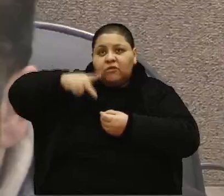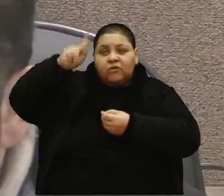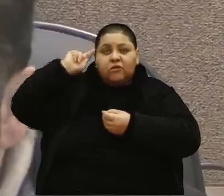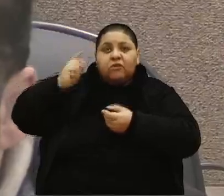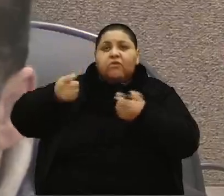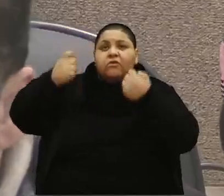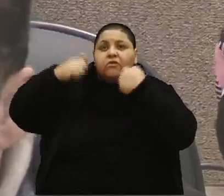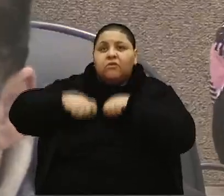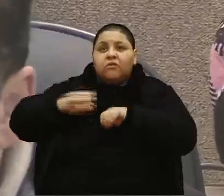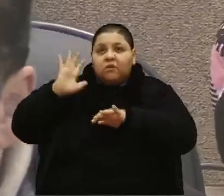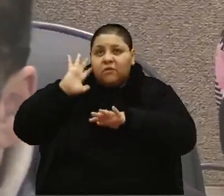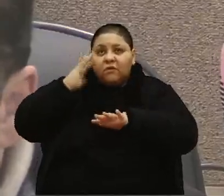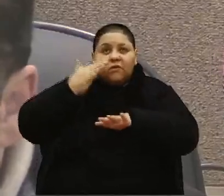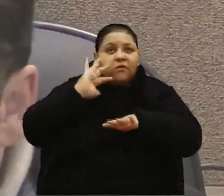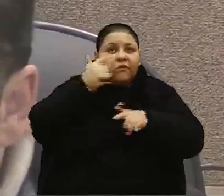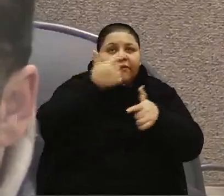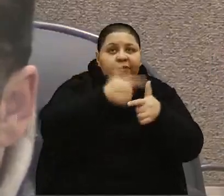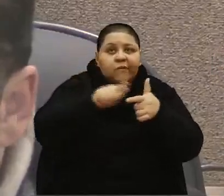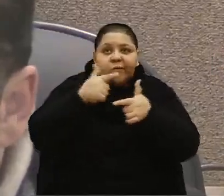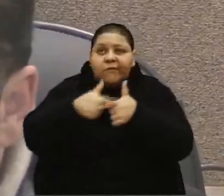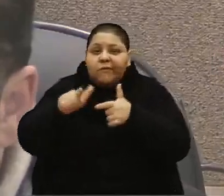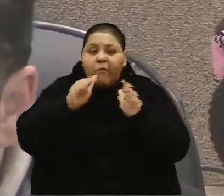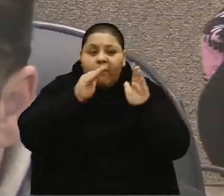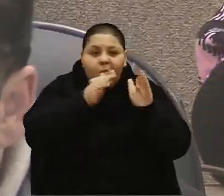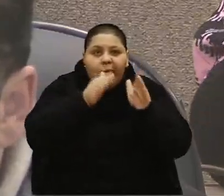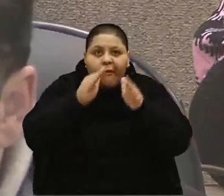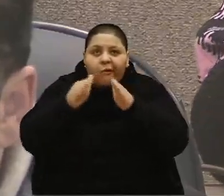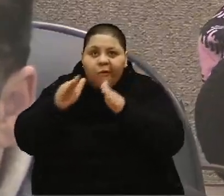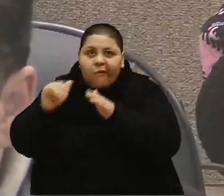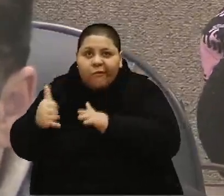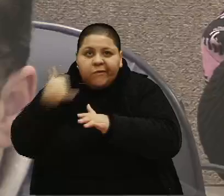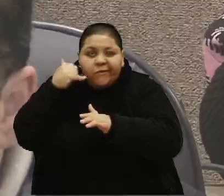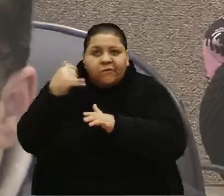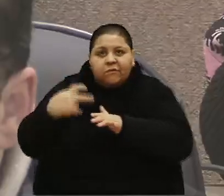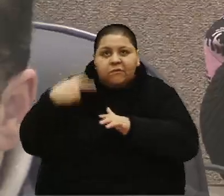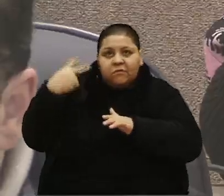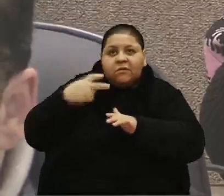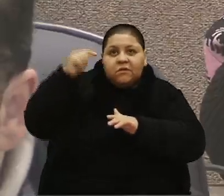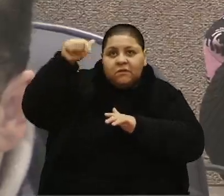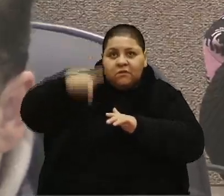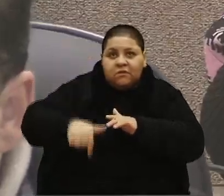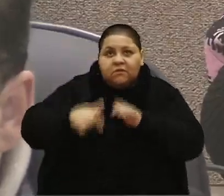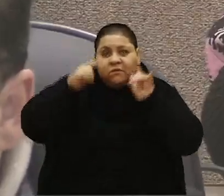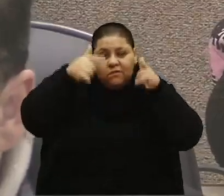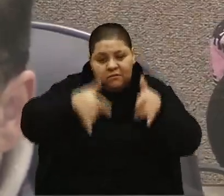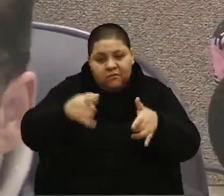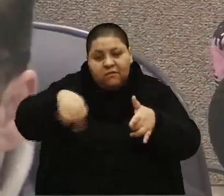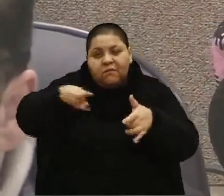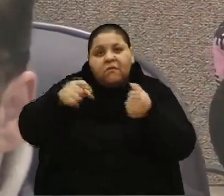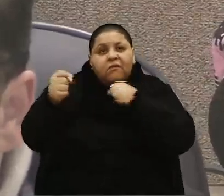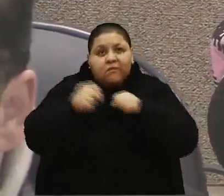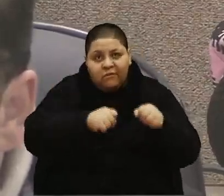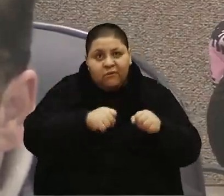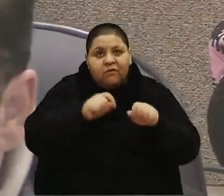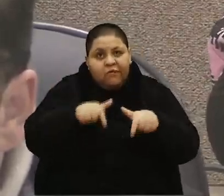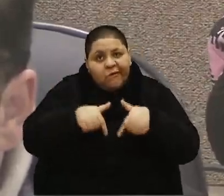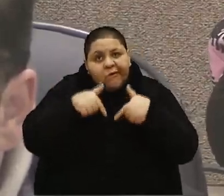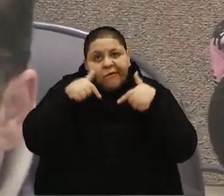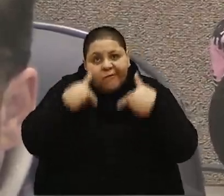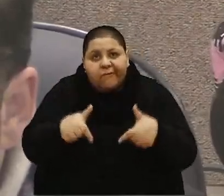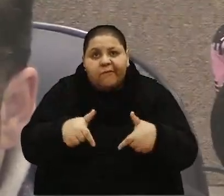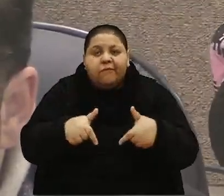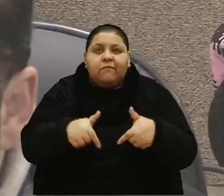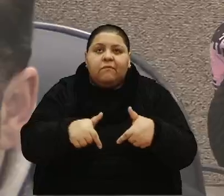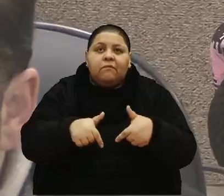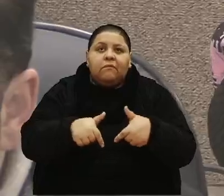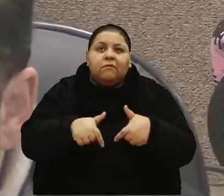precisa estar resolvendo problemas pontuais toda hora no celular dos vereadores, a questão dos leitos, né? A gente precisa de atitude ali, daqui a